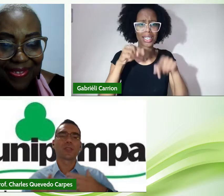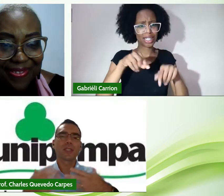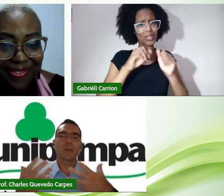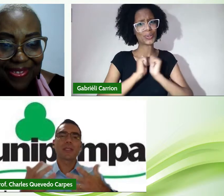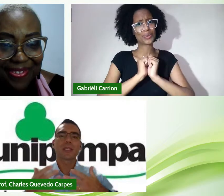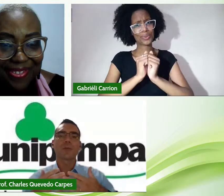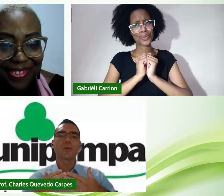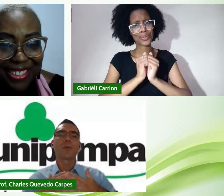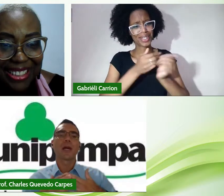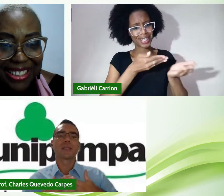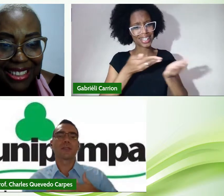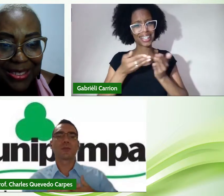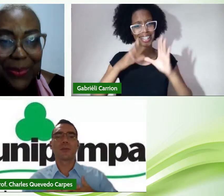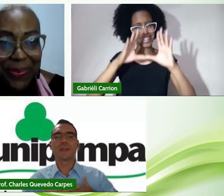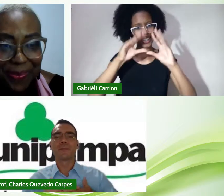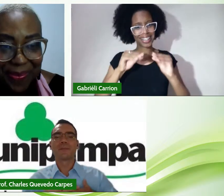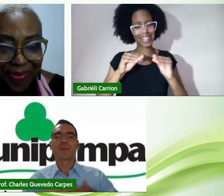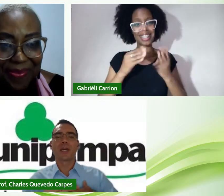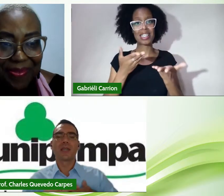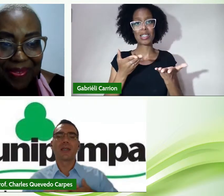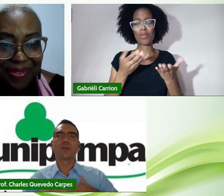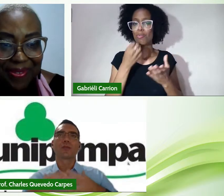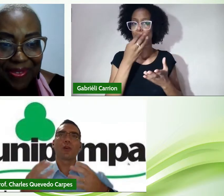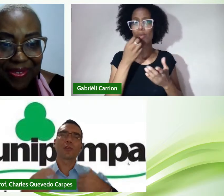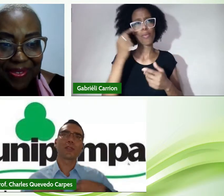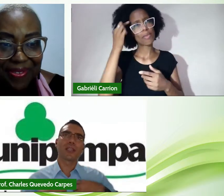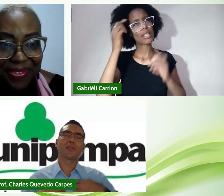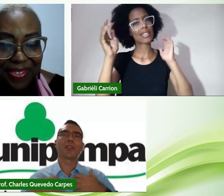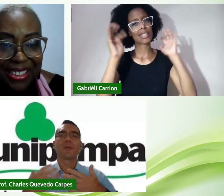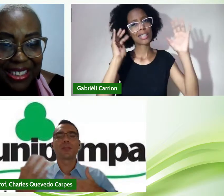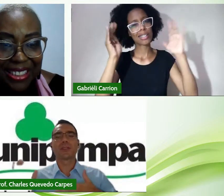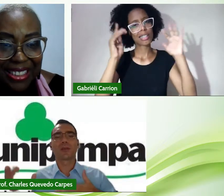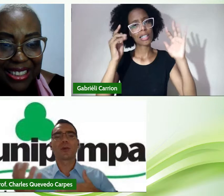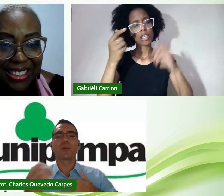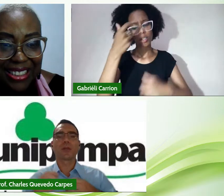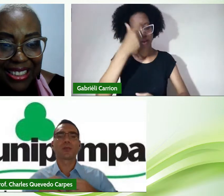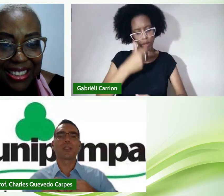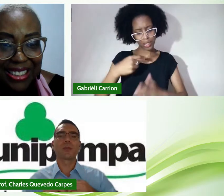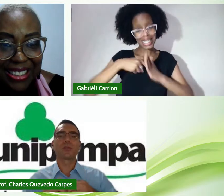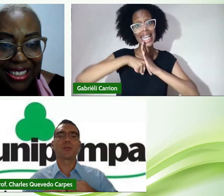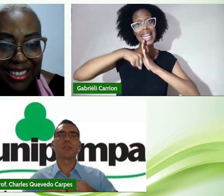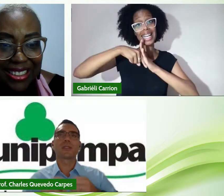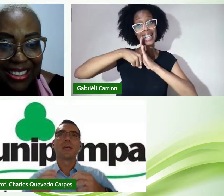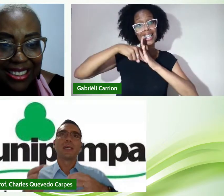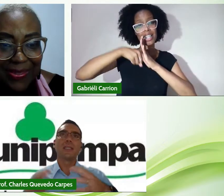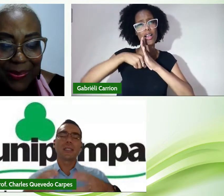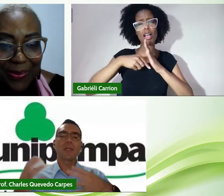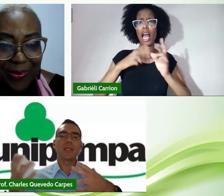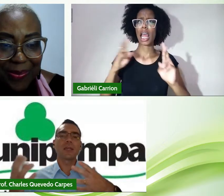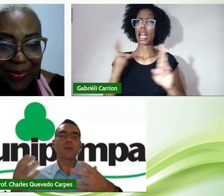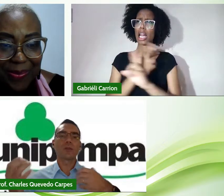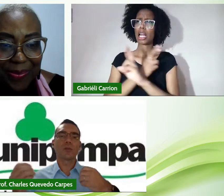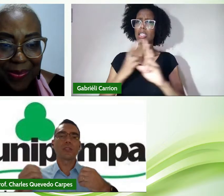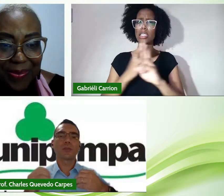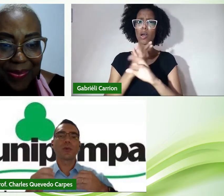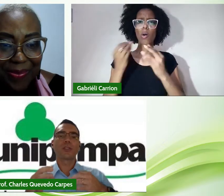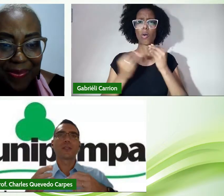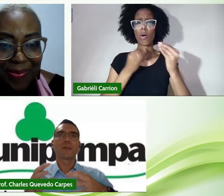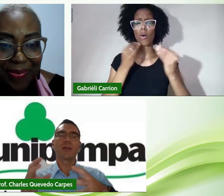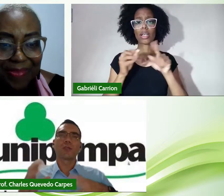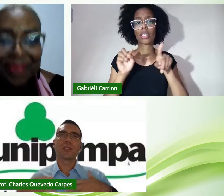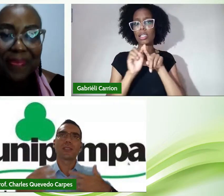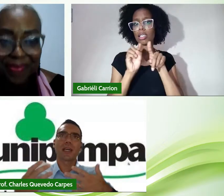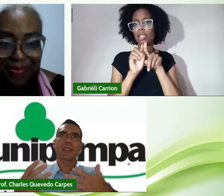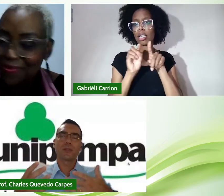noite, para a gente conseguir repensar um pouco mais, né, sobre os nossos relacionamentos, né, com as outras pessoas e também, né, como a gente